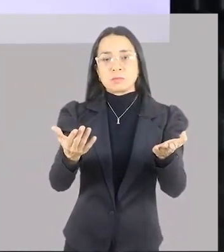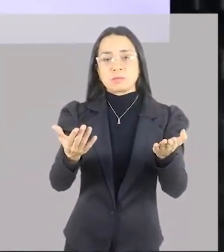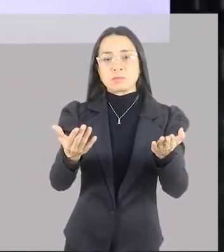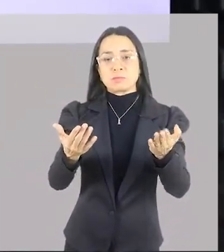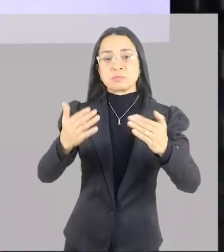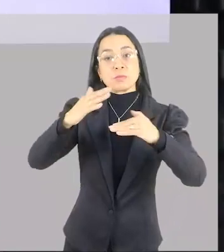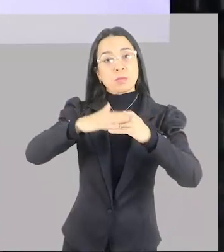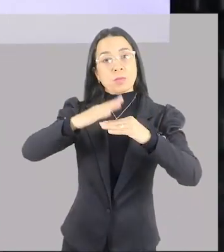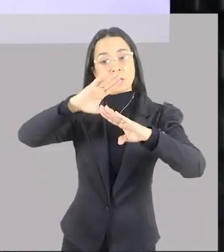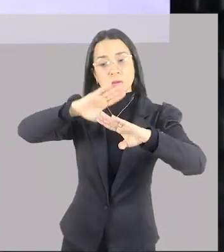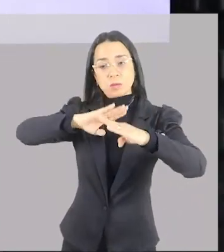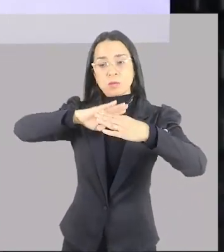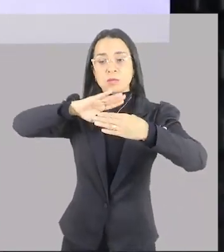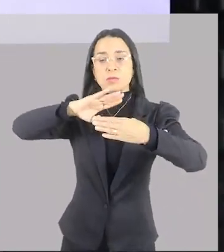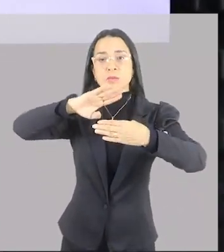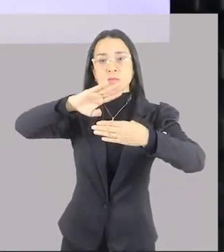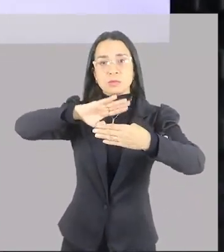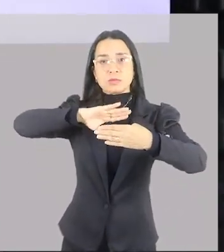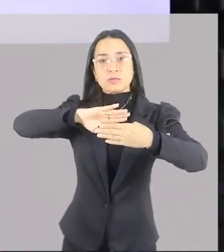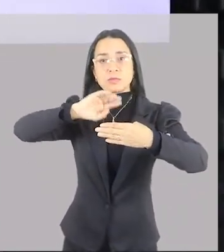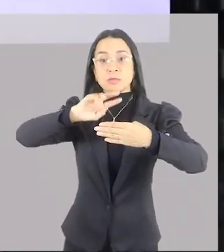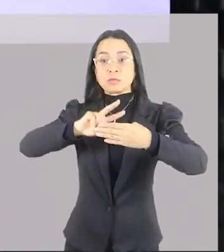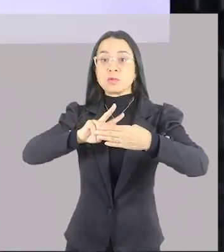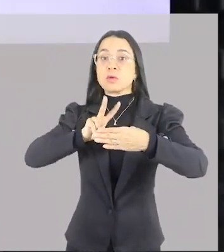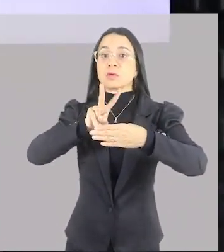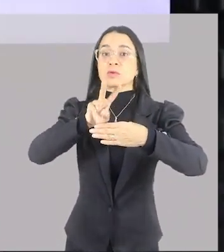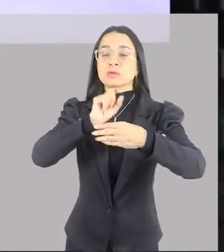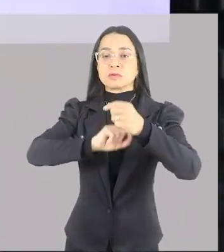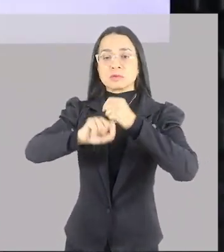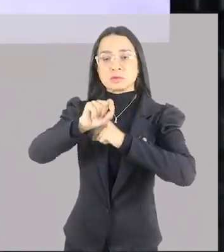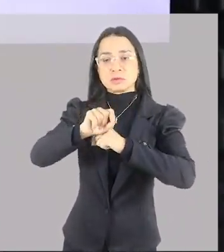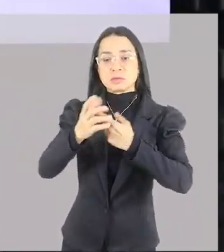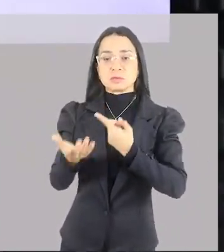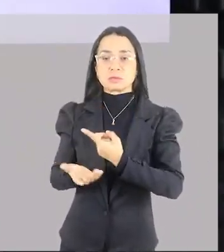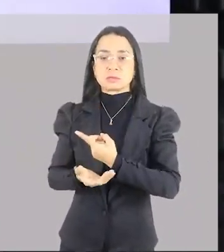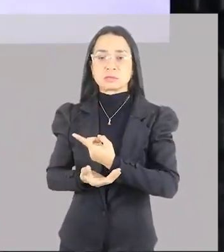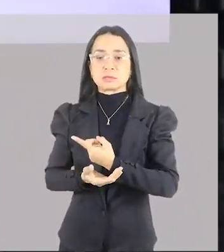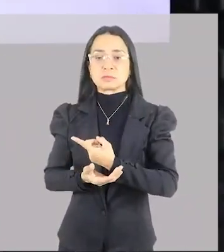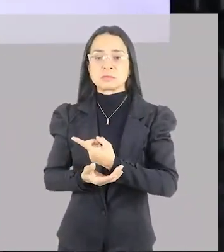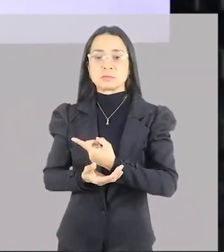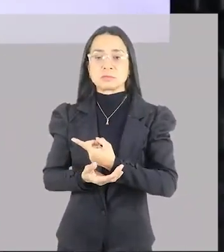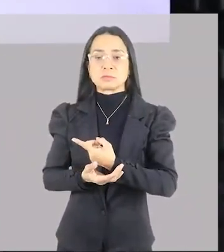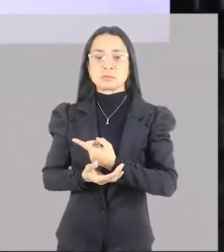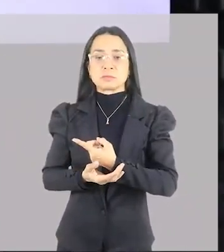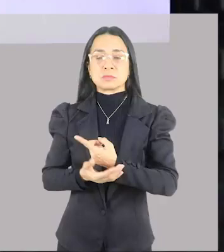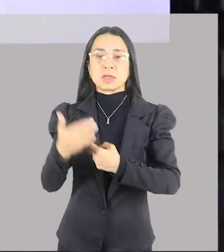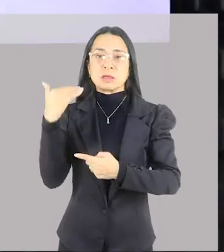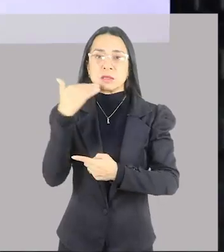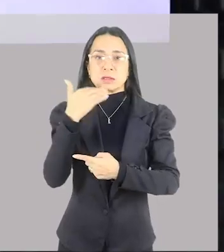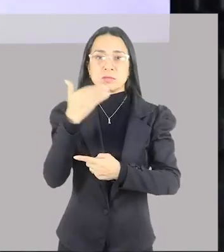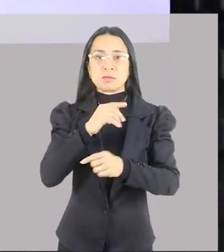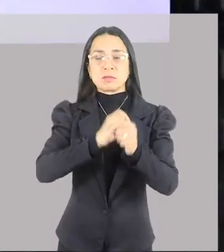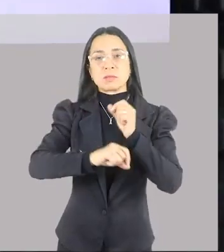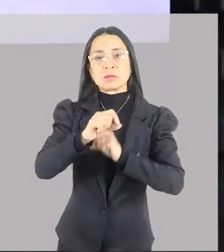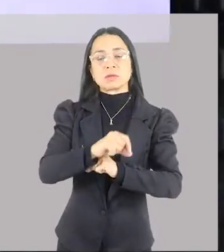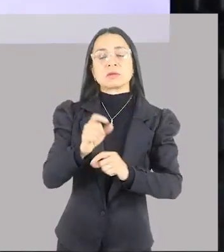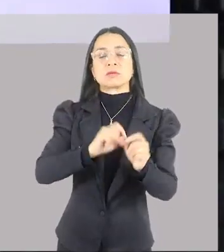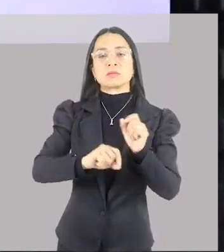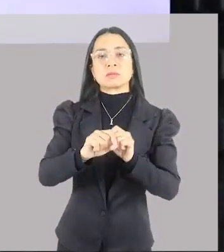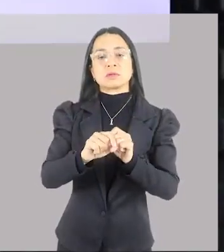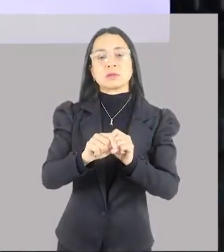o plano de fundo e o plano de destaque, sobreposição desses planos, a deformação da realidade,